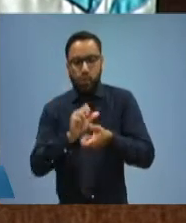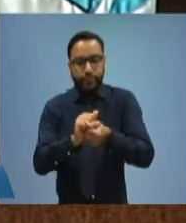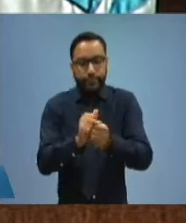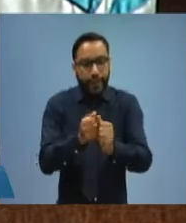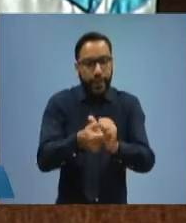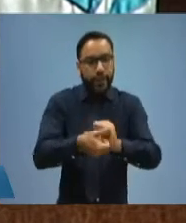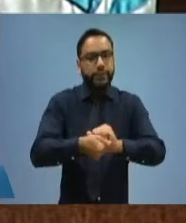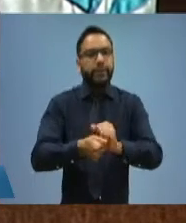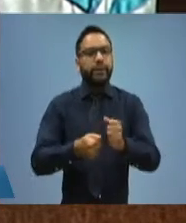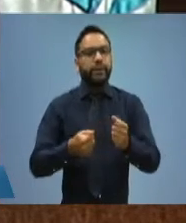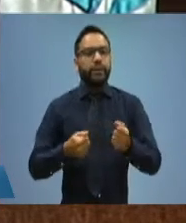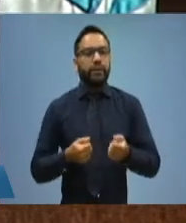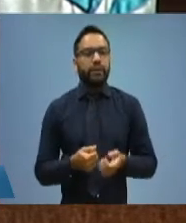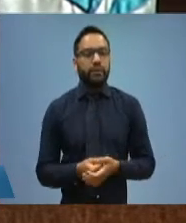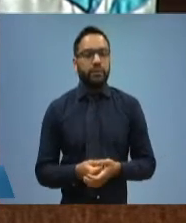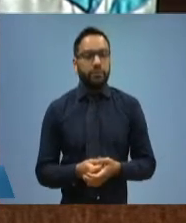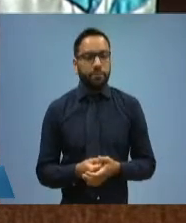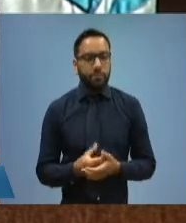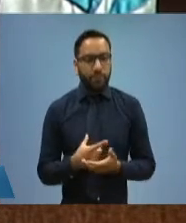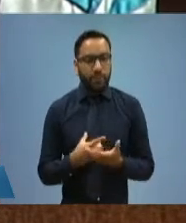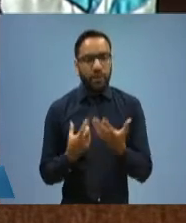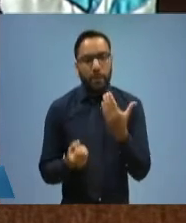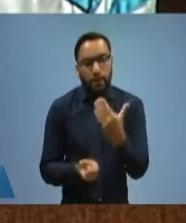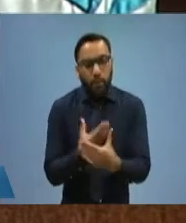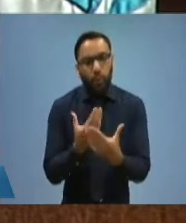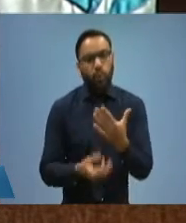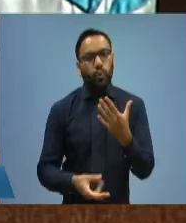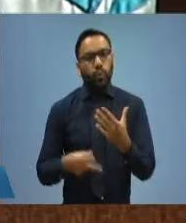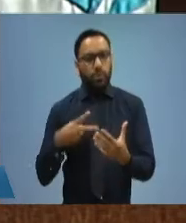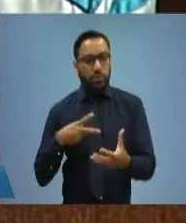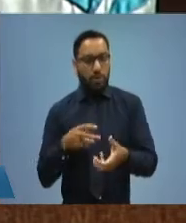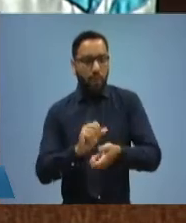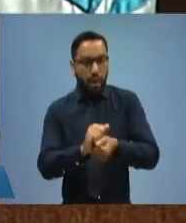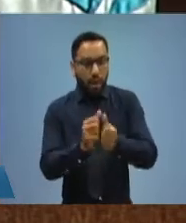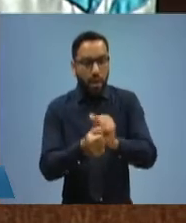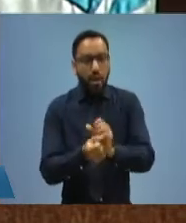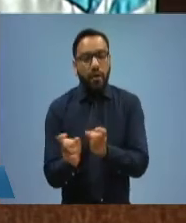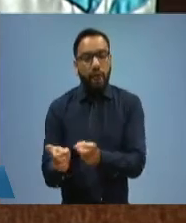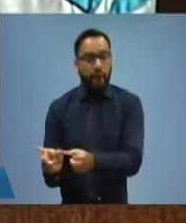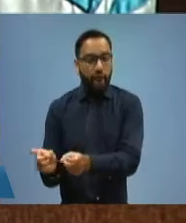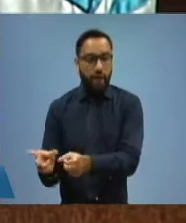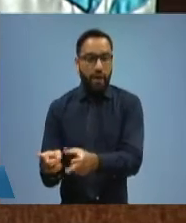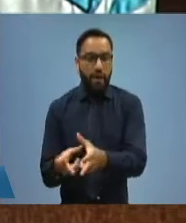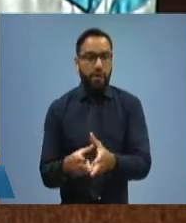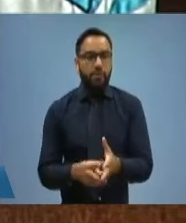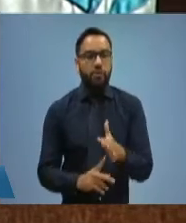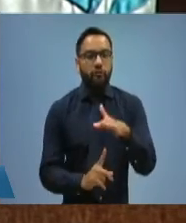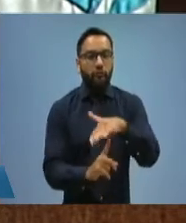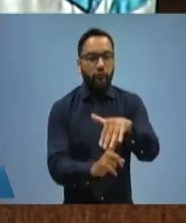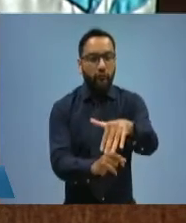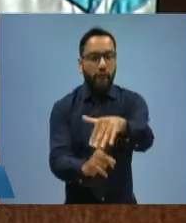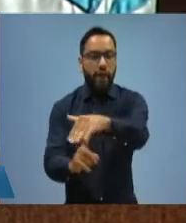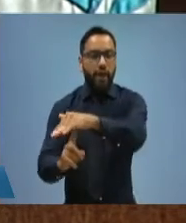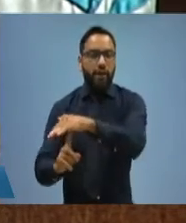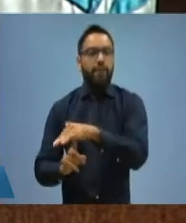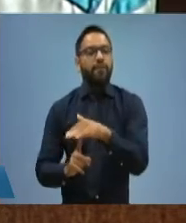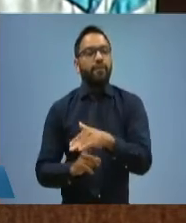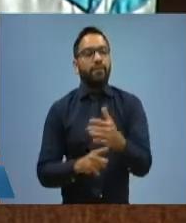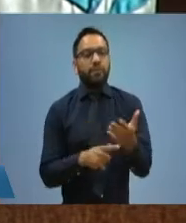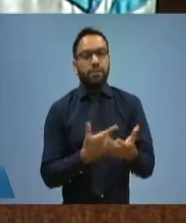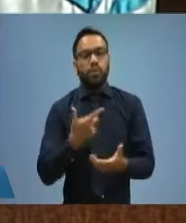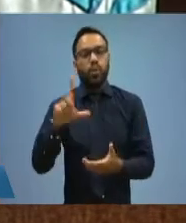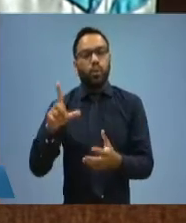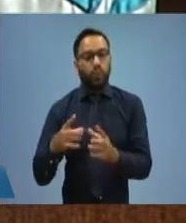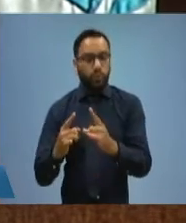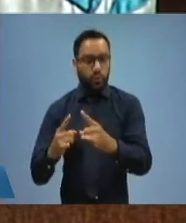e famílias que vivem da sua produção de artesanatos, da sua comercialização em feiras e em espaços institucionais. Hoje,